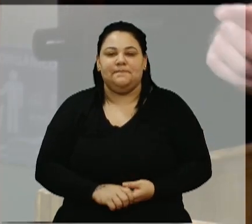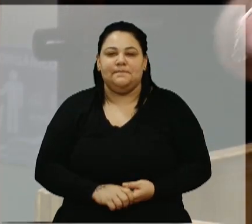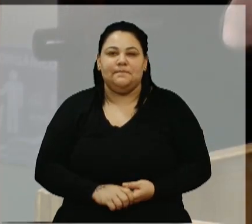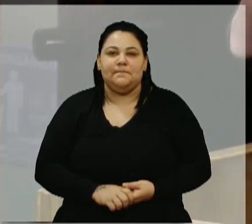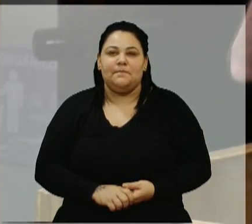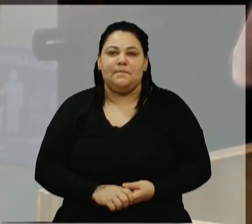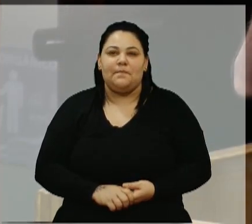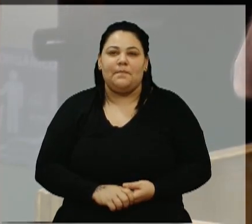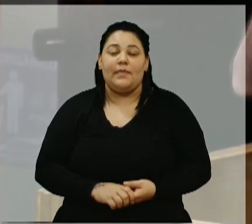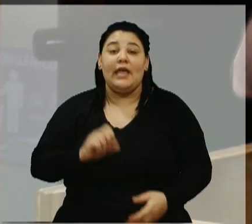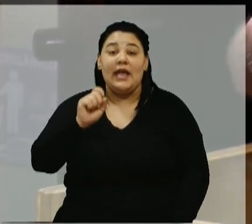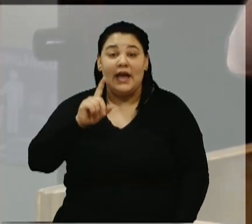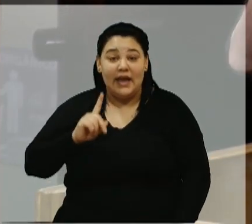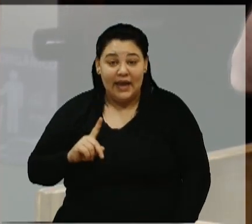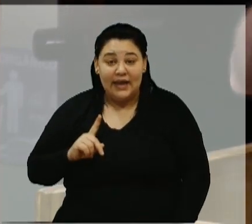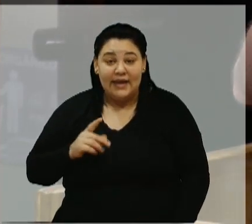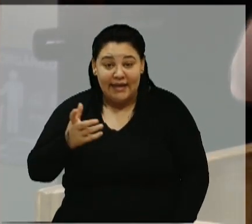Quem ousa